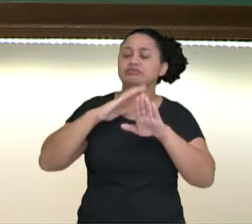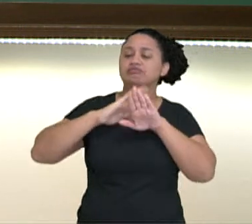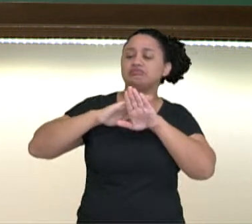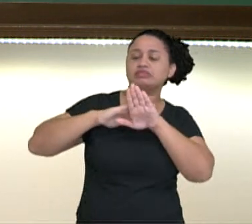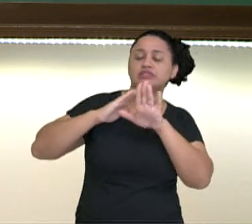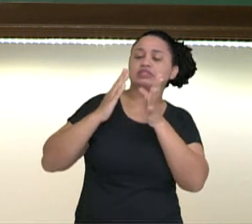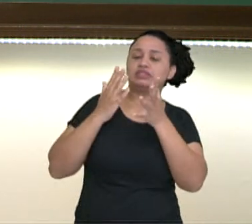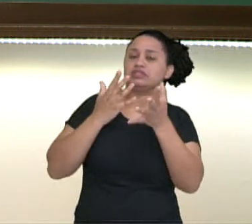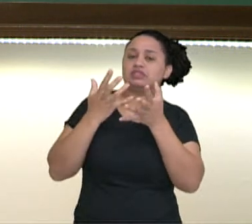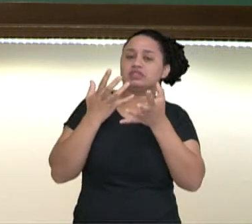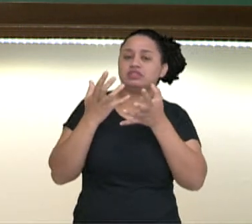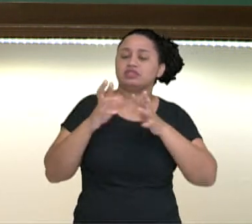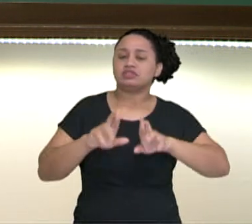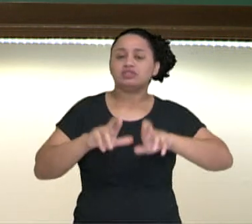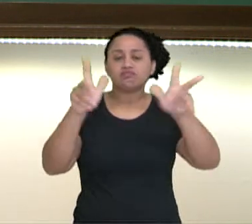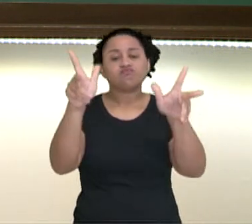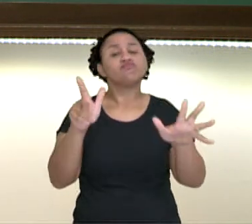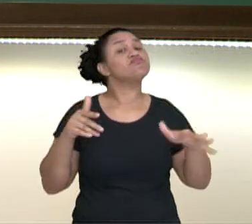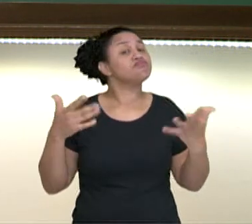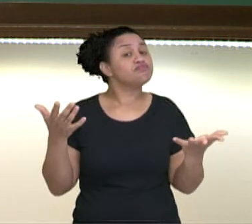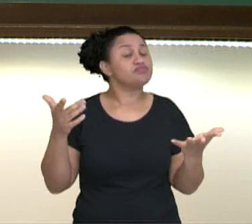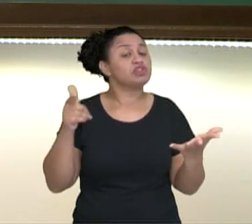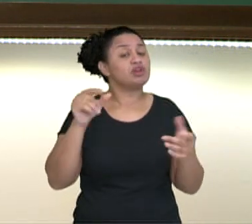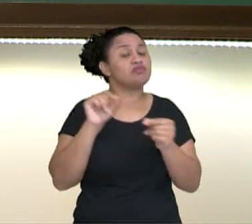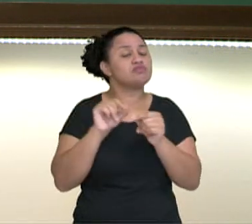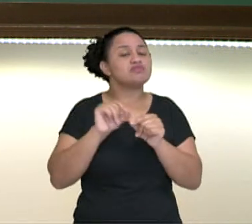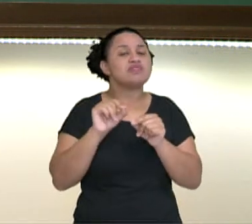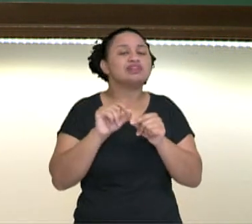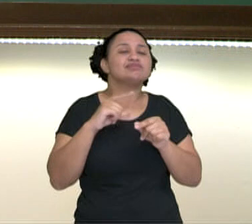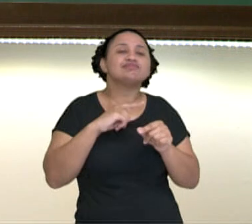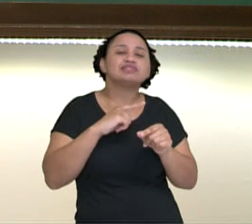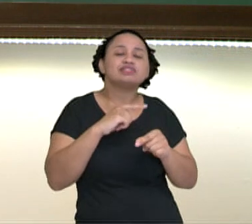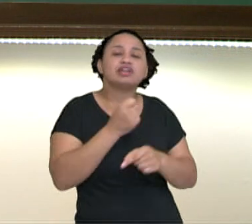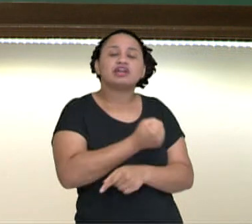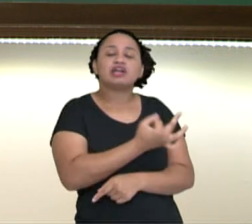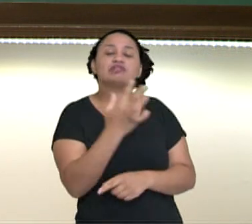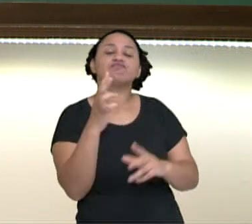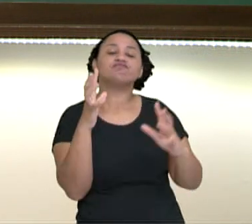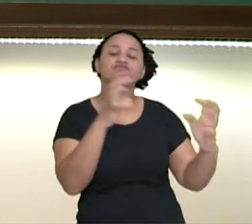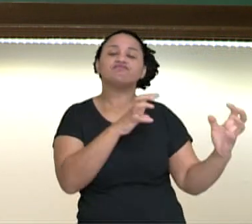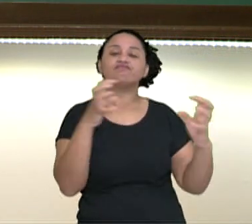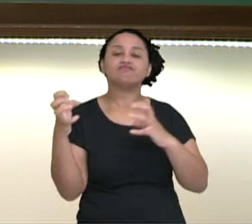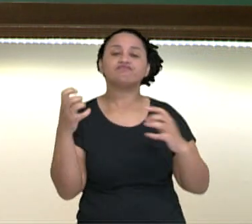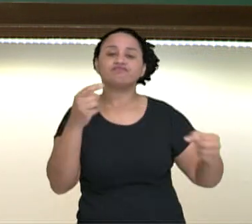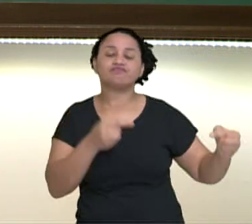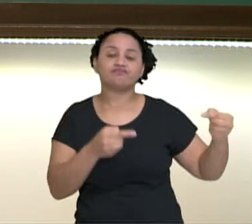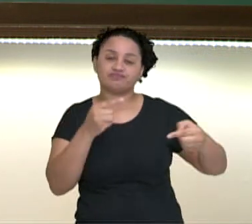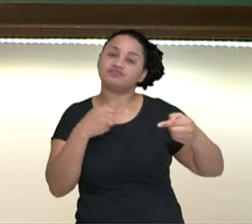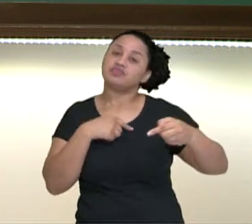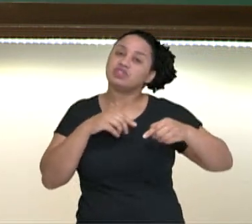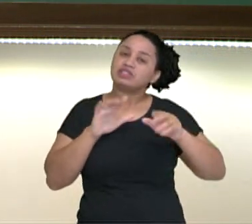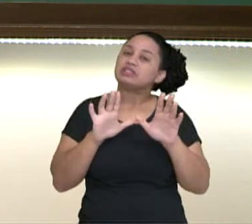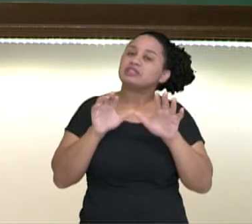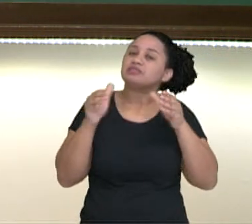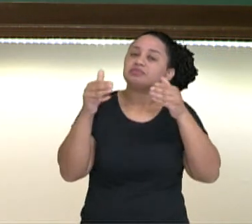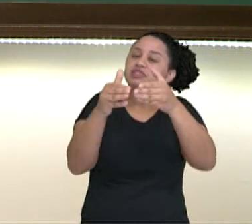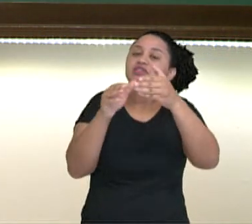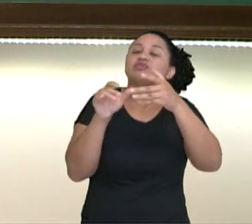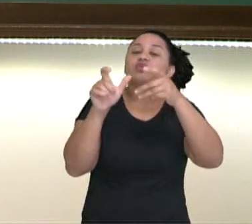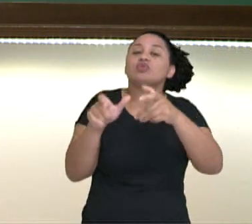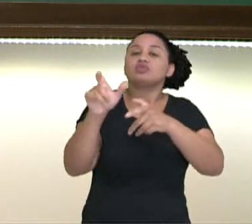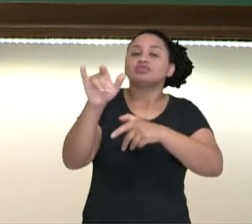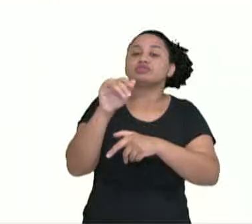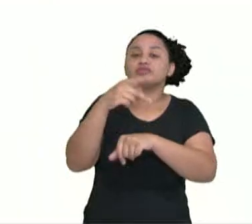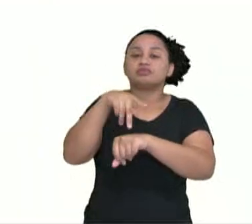vezes diferenciado, ele vai acabar provocando alguns conflitos pontuais ali na Irlanda. E aqui eu trouxe